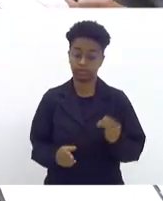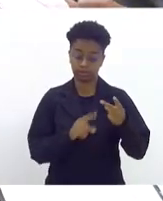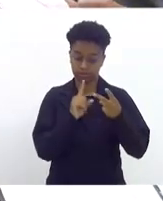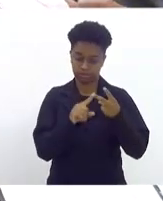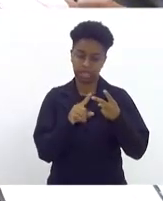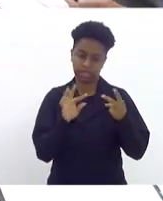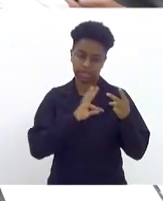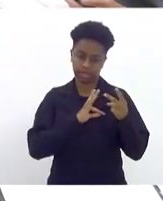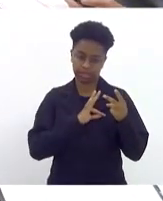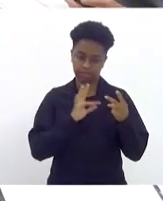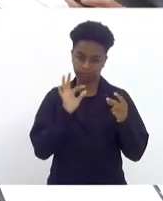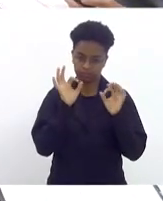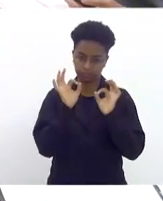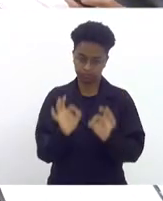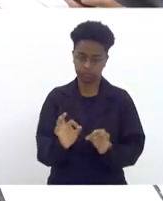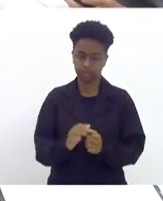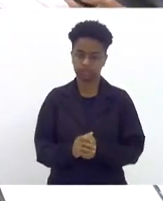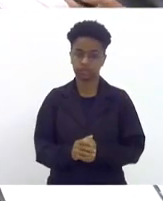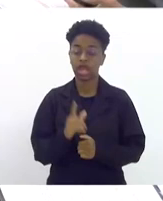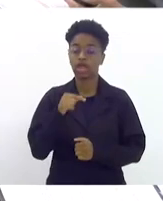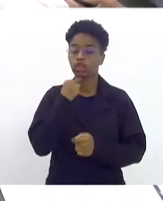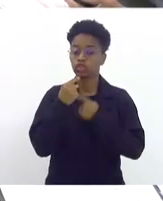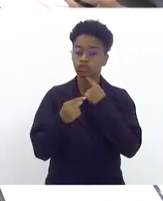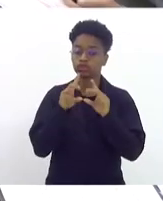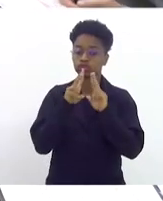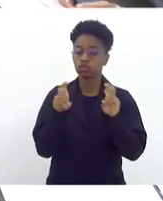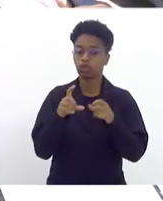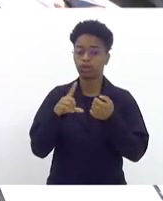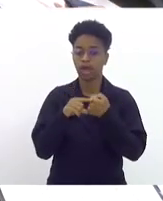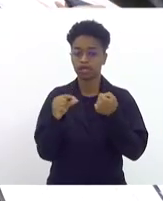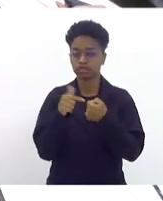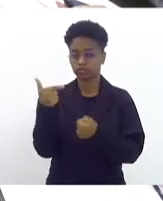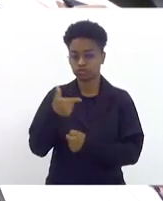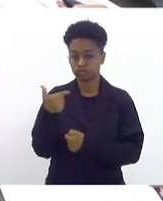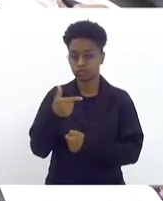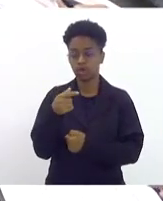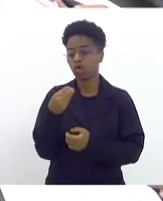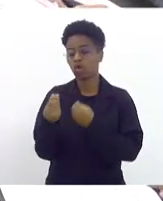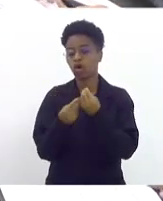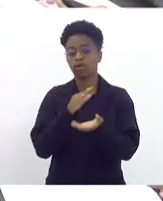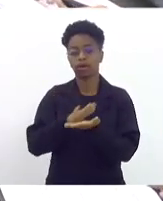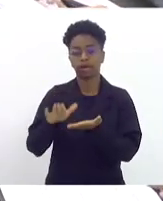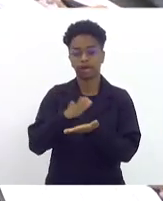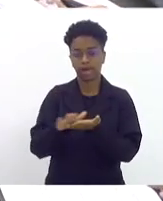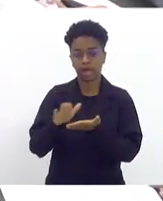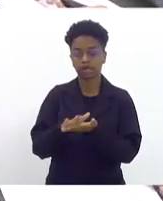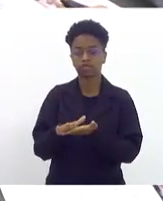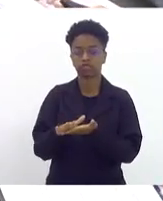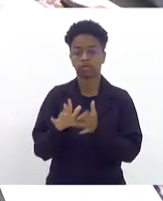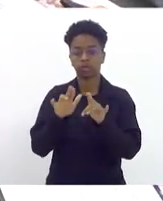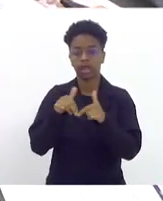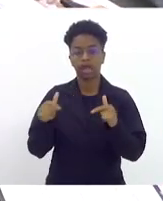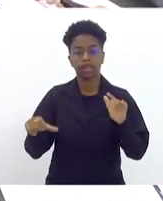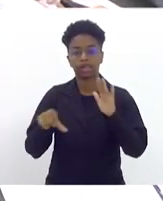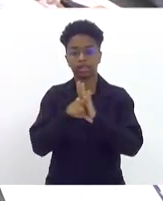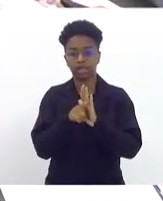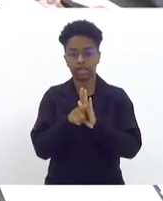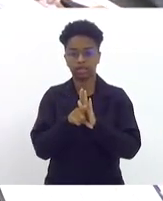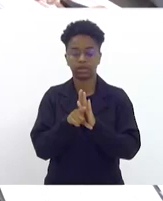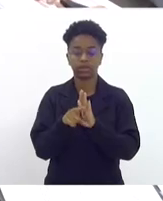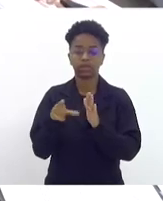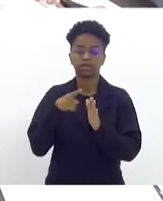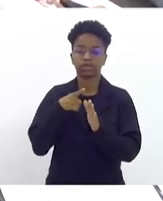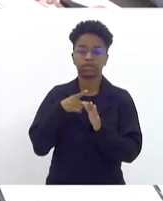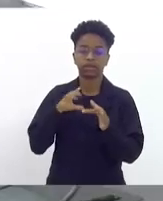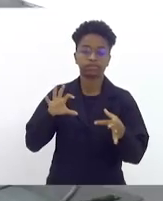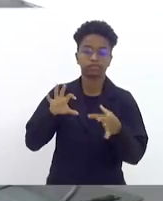de fato é uma dúvida sobre esse artigo segundo que as defesas as despesas decorrentes da execução correrão a conta de dotações